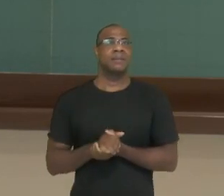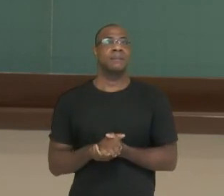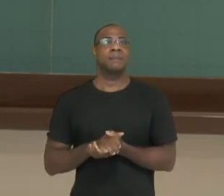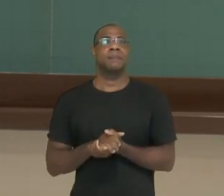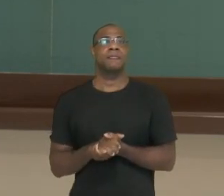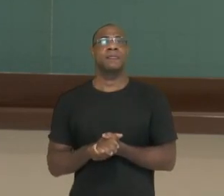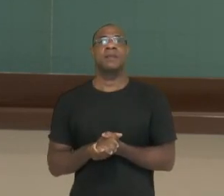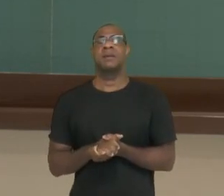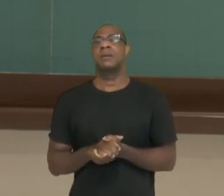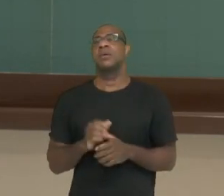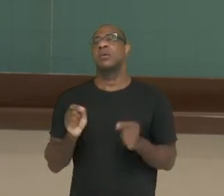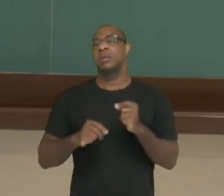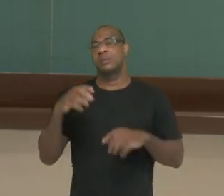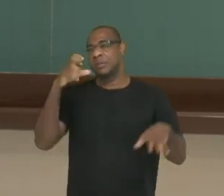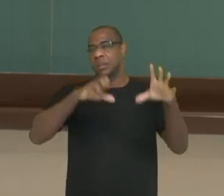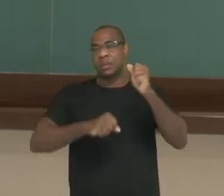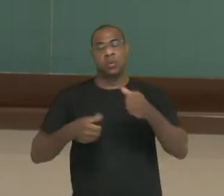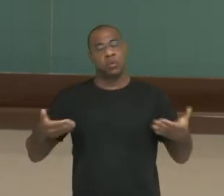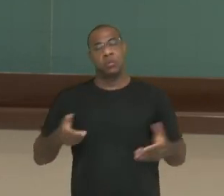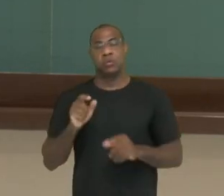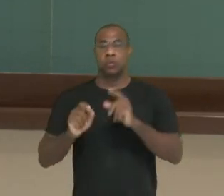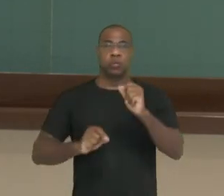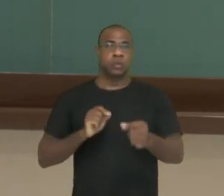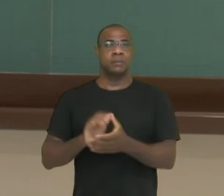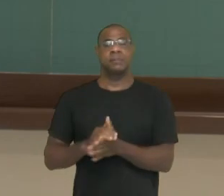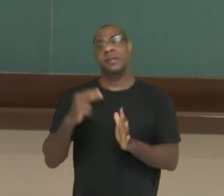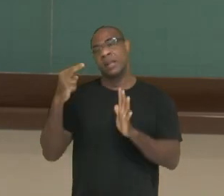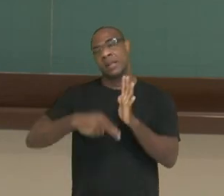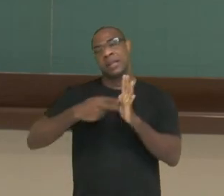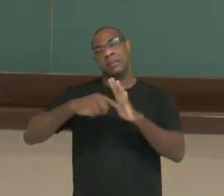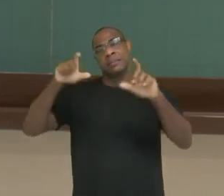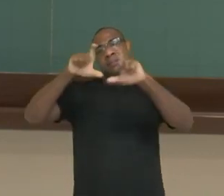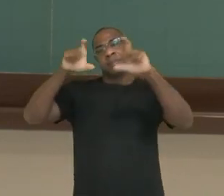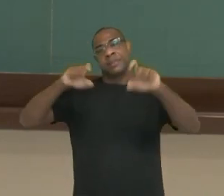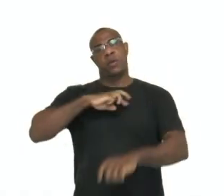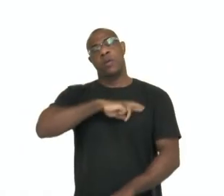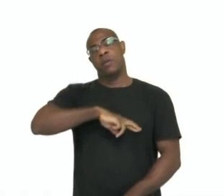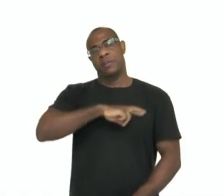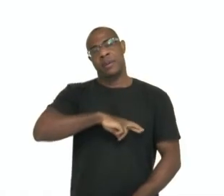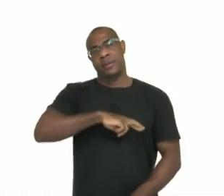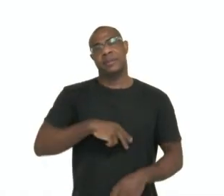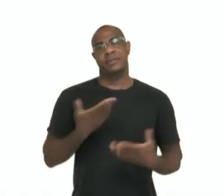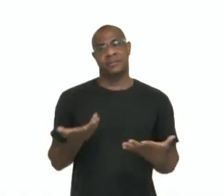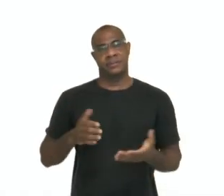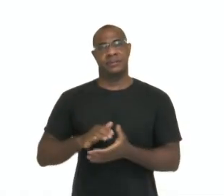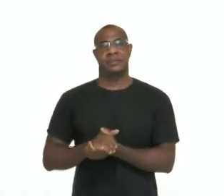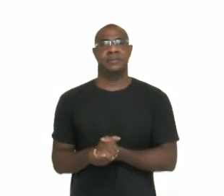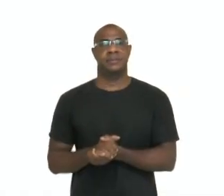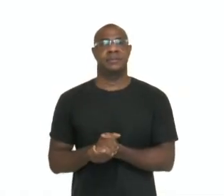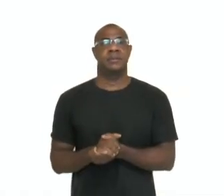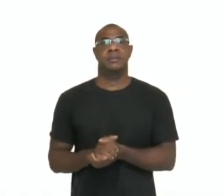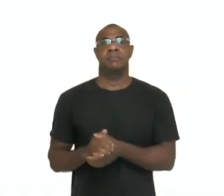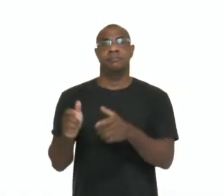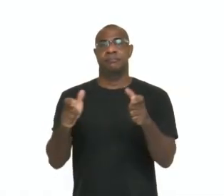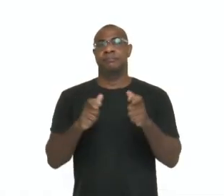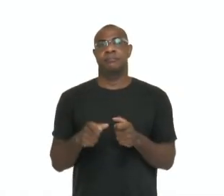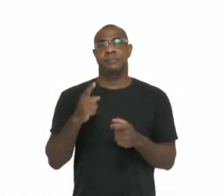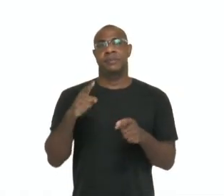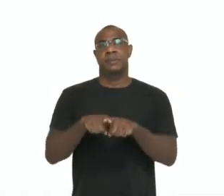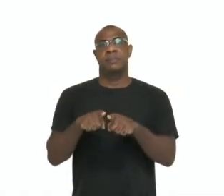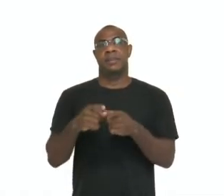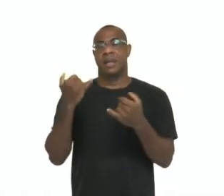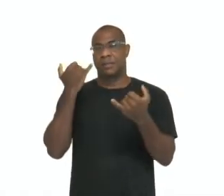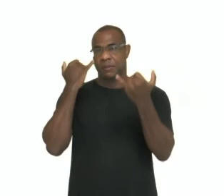palavras. O que aprendemos? Lemos um trecho de um romance compreensivamente, localizamos as